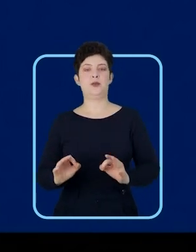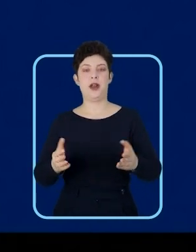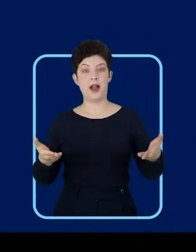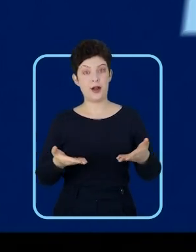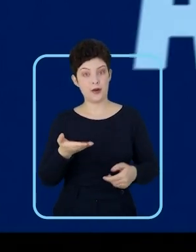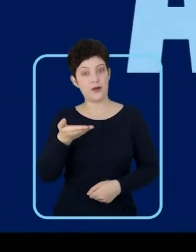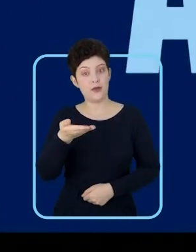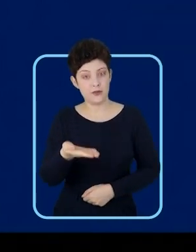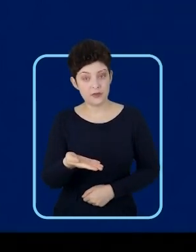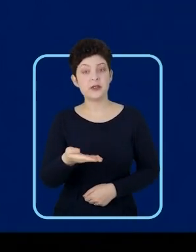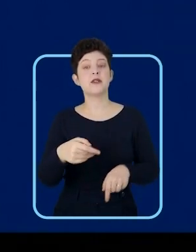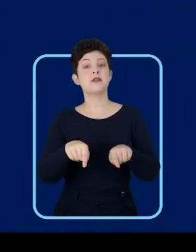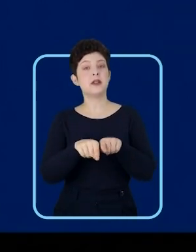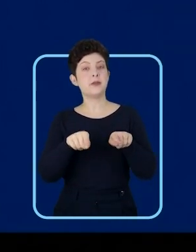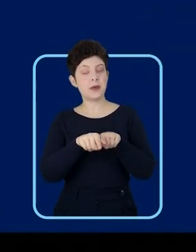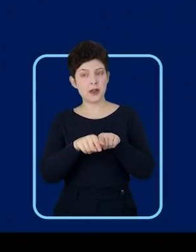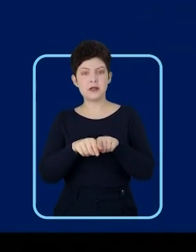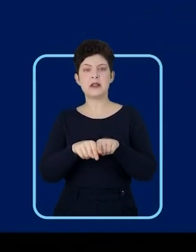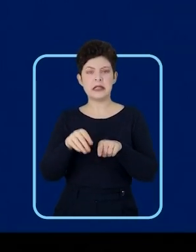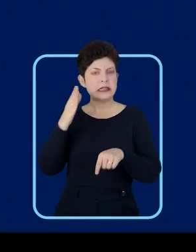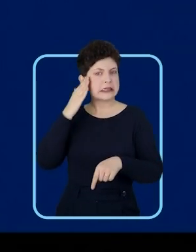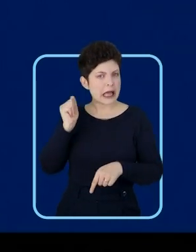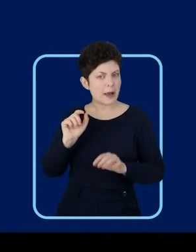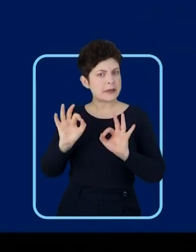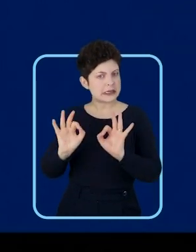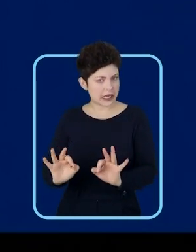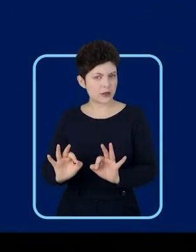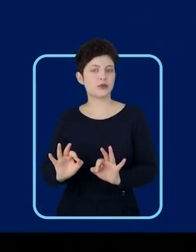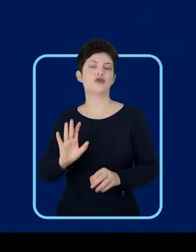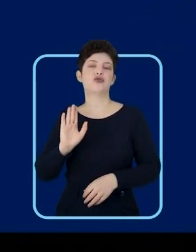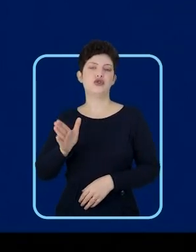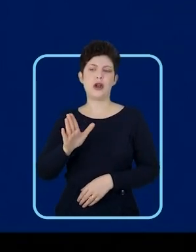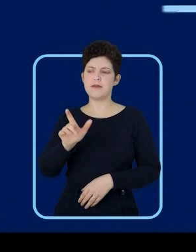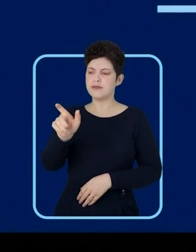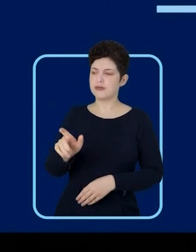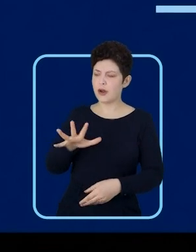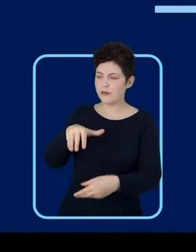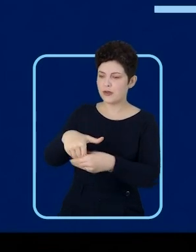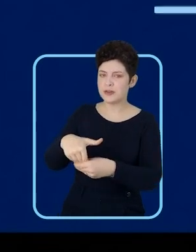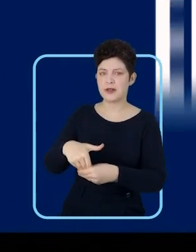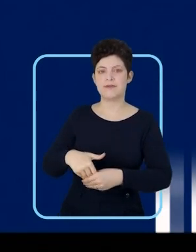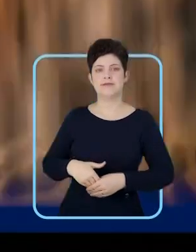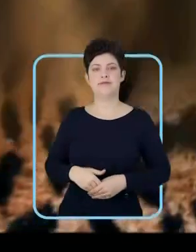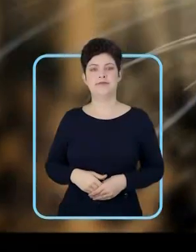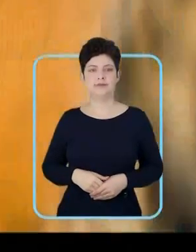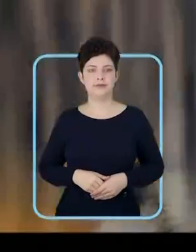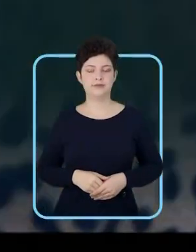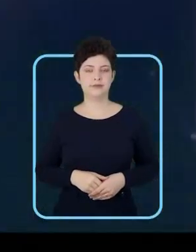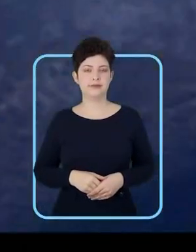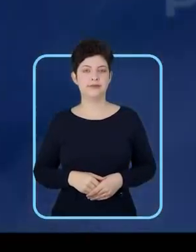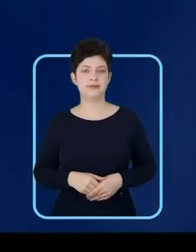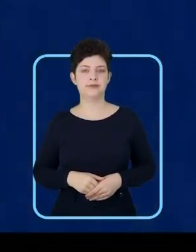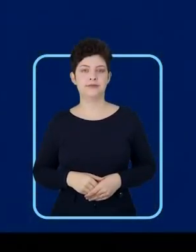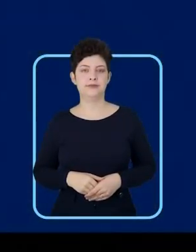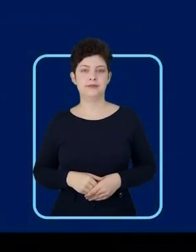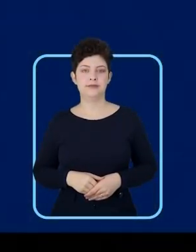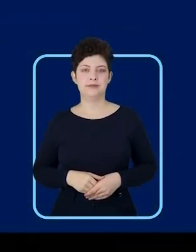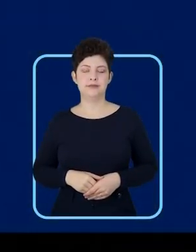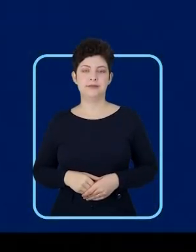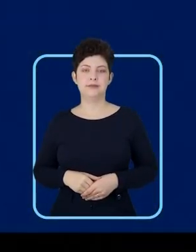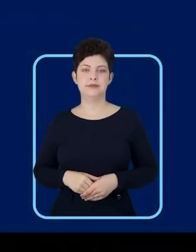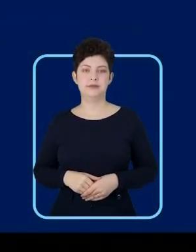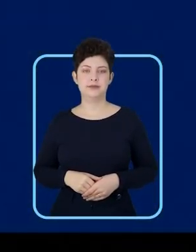errado. Agora, você, que também é a favor do que é certo, já tem em quem votar.